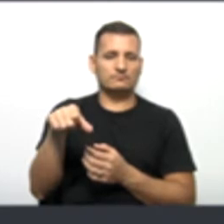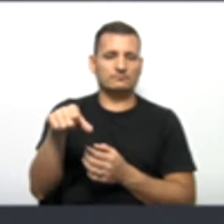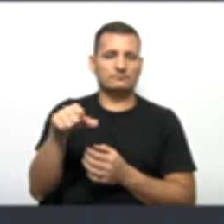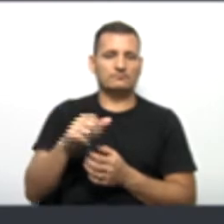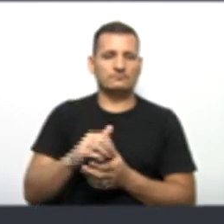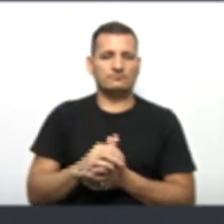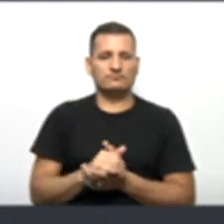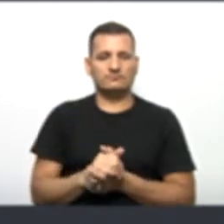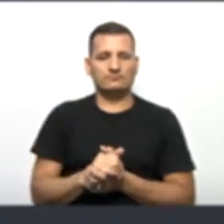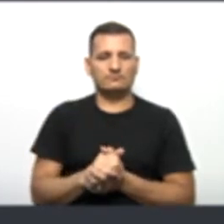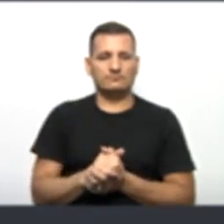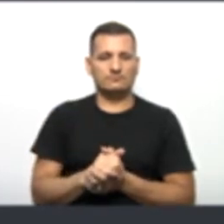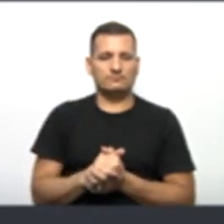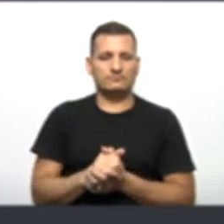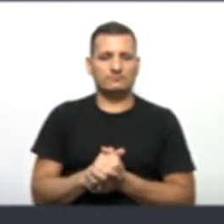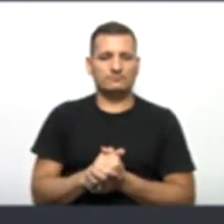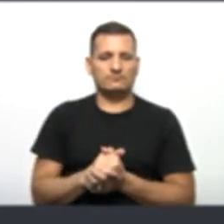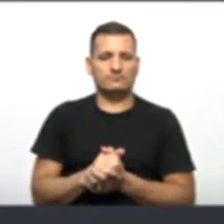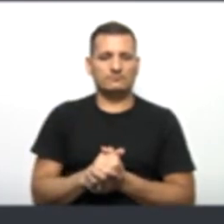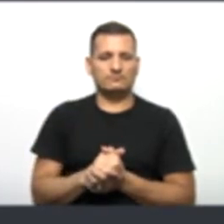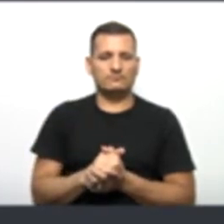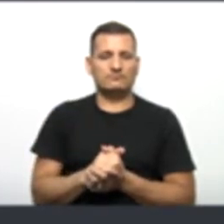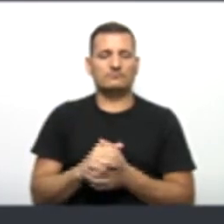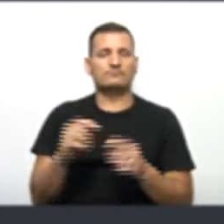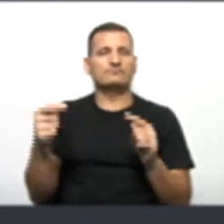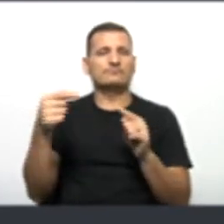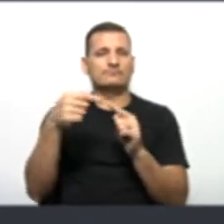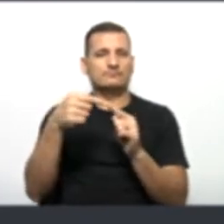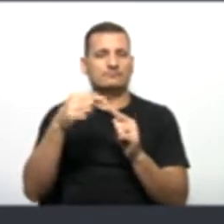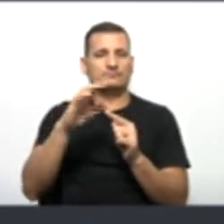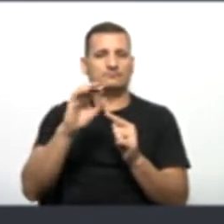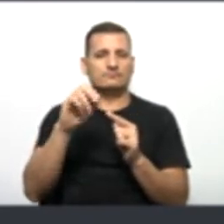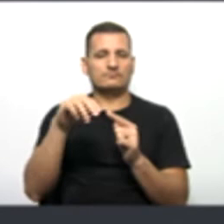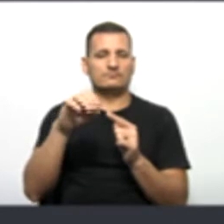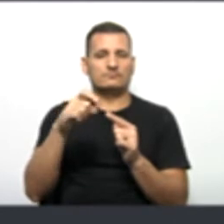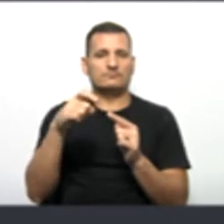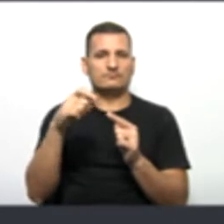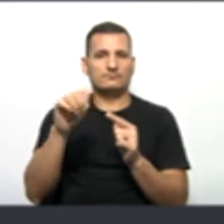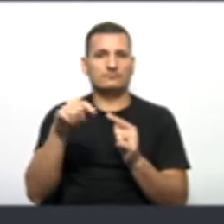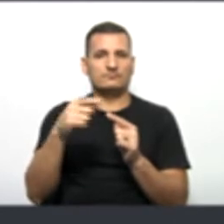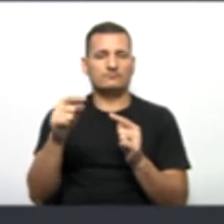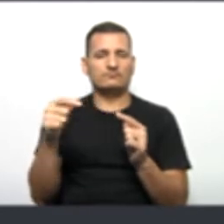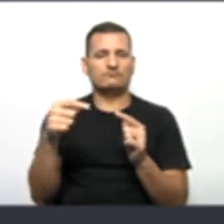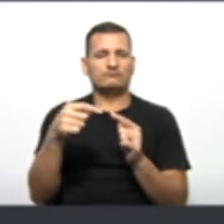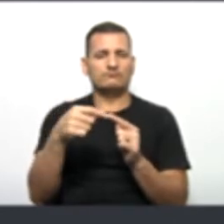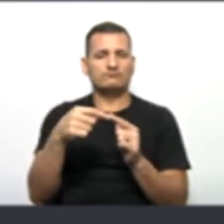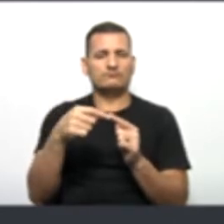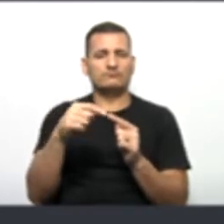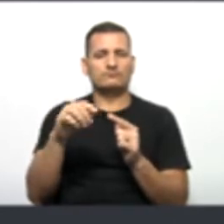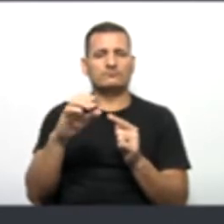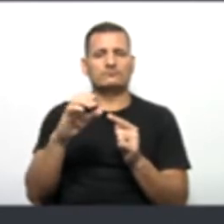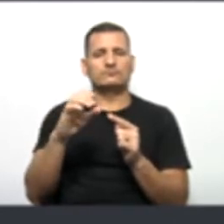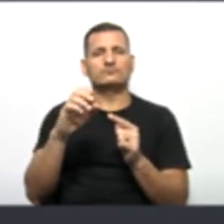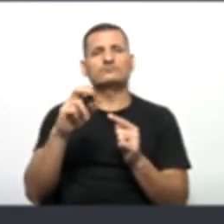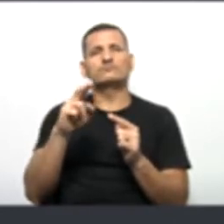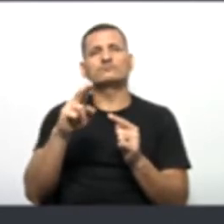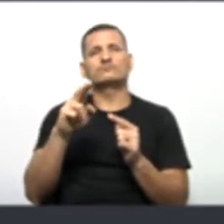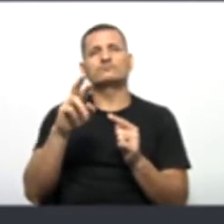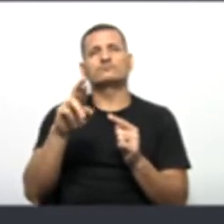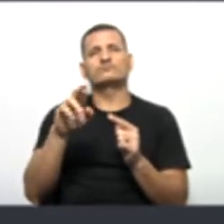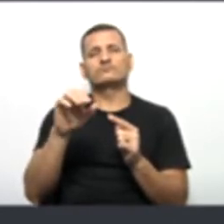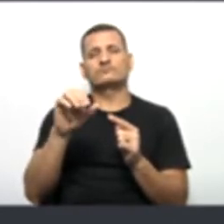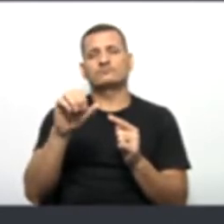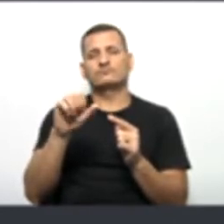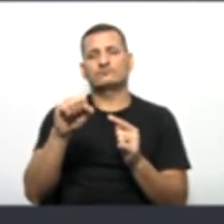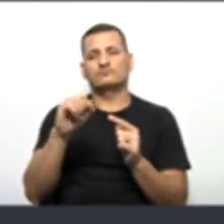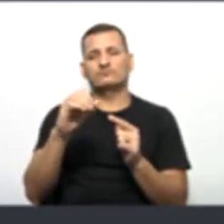vocês observarem bem ele faz a conexão curso o que kid abelha quando